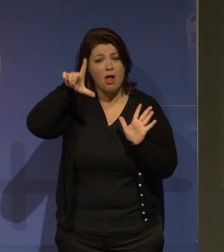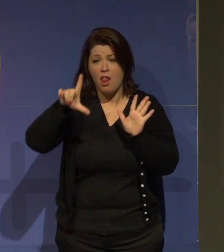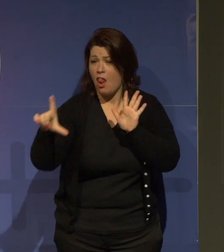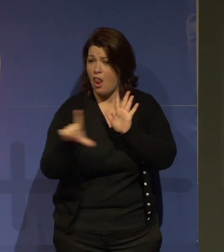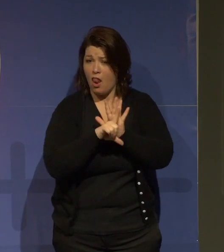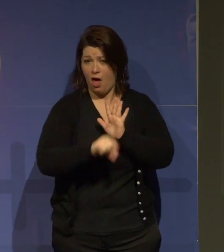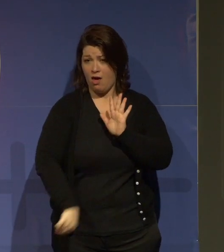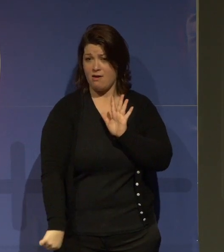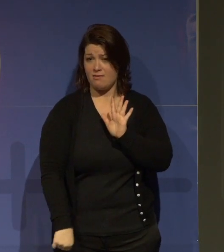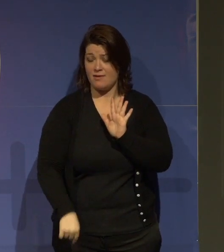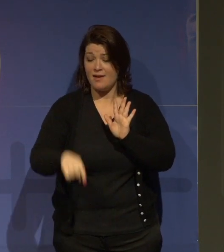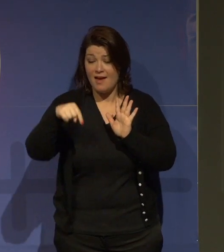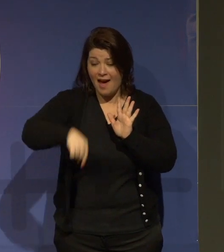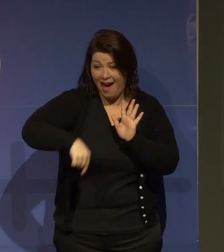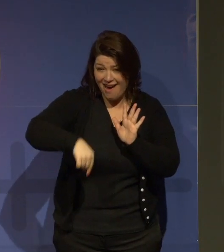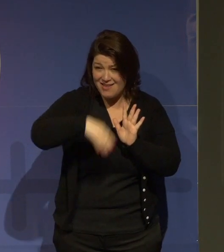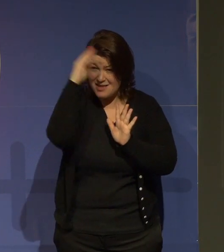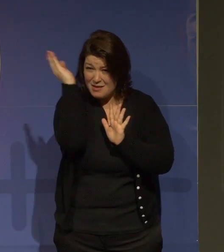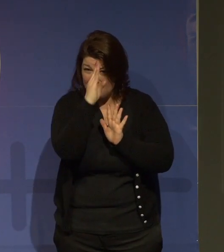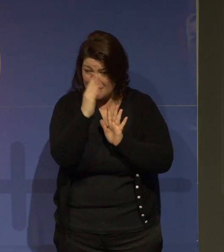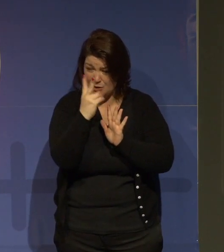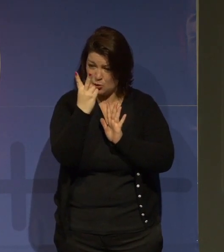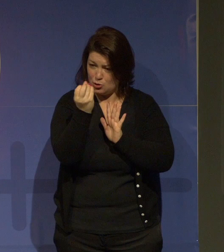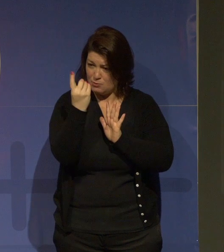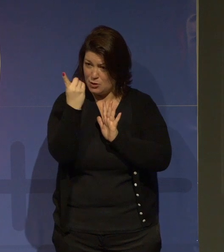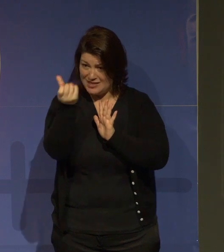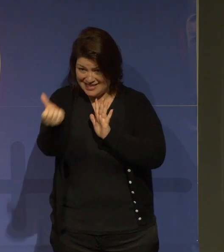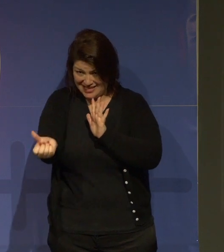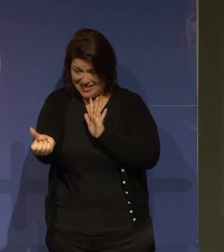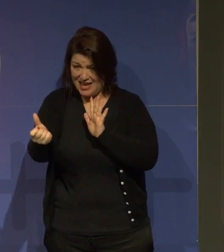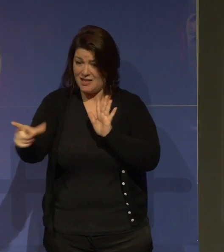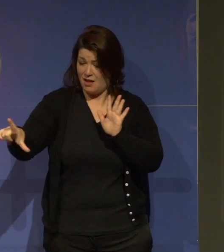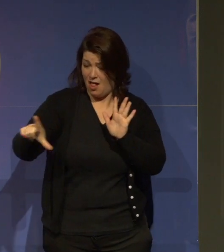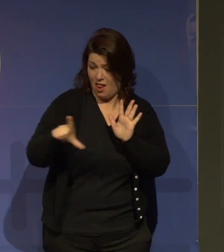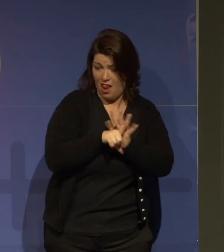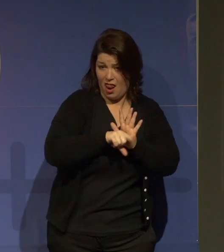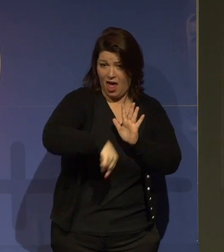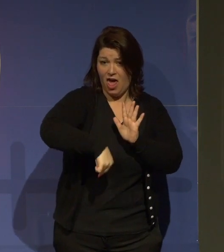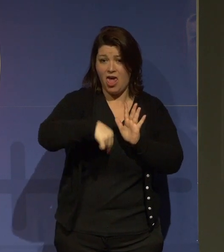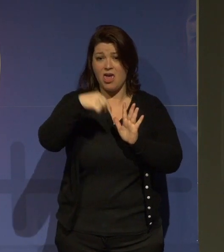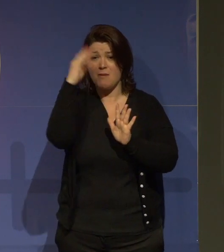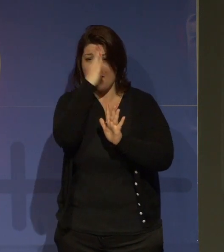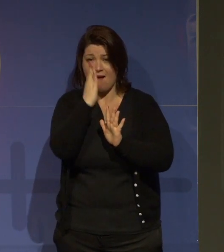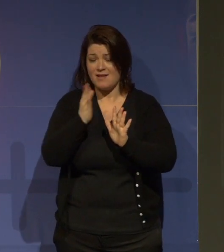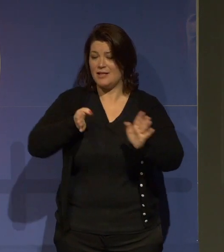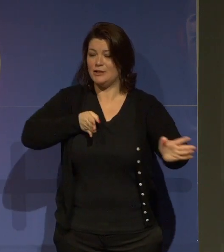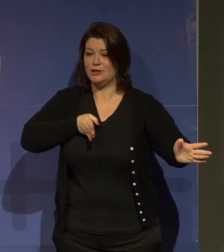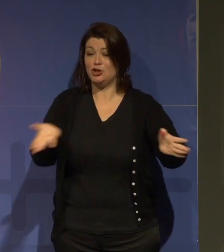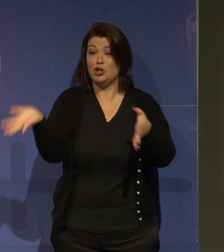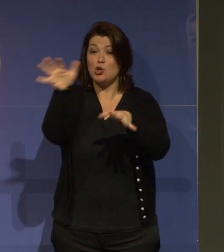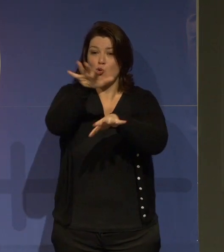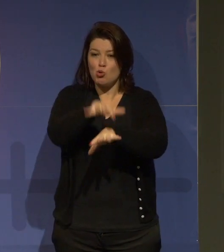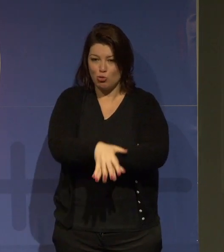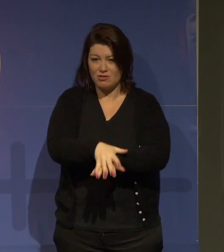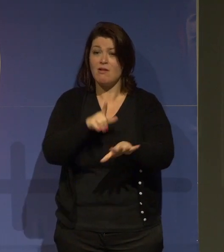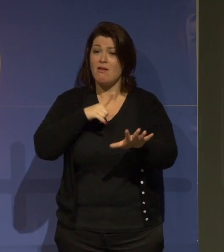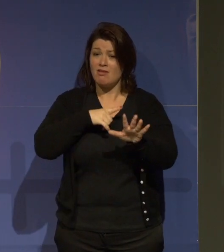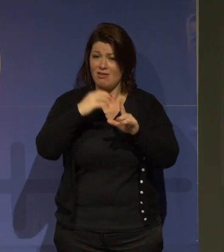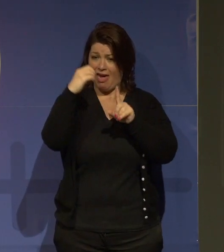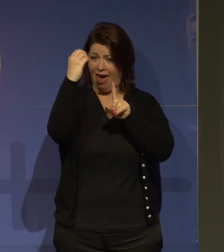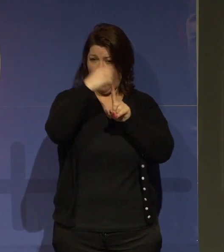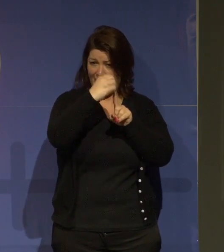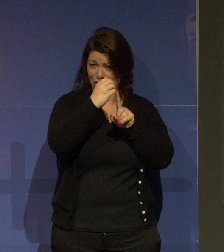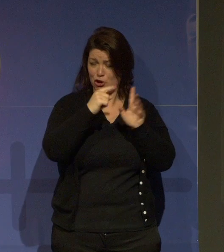aqui no Brasil, desde 2016, está valendo, vigorando, a Lei Brasileira de Inclusão, ela traz o artigo